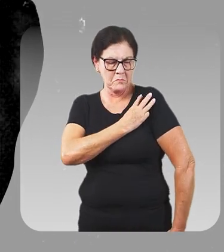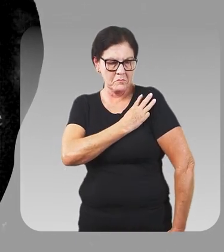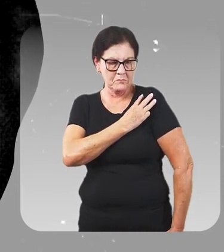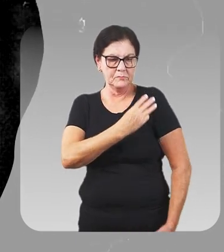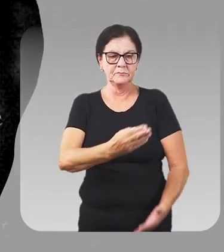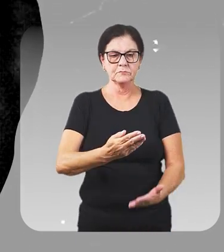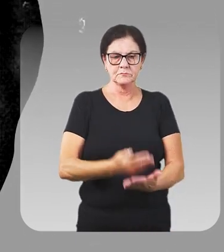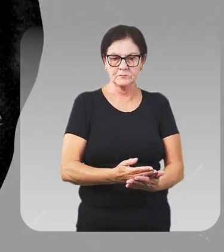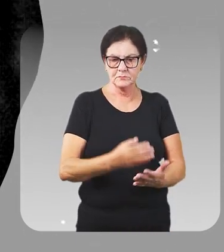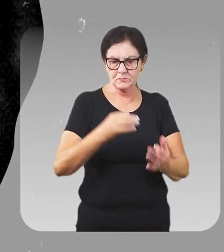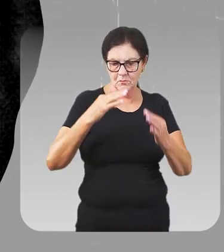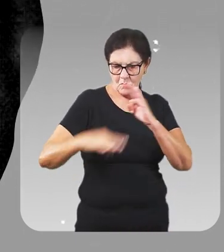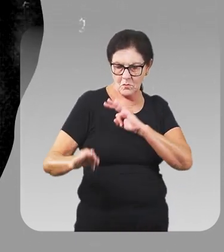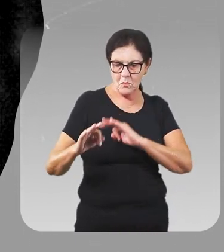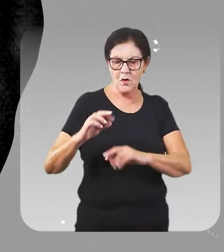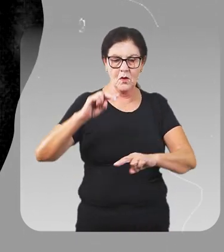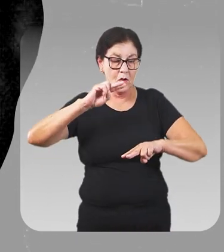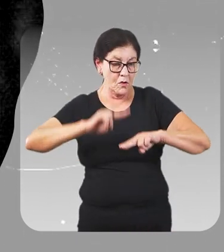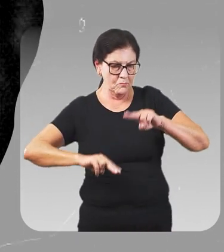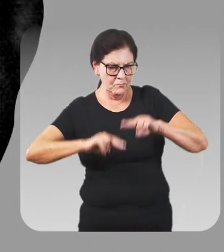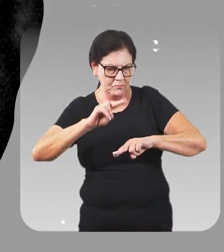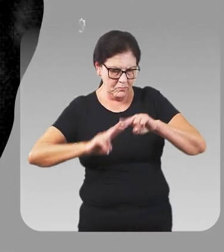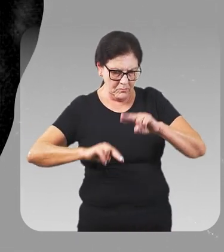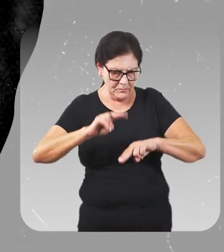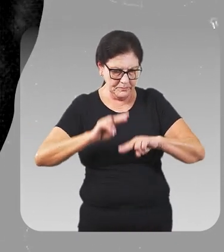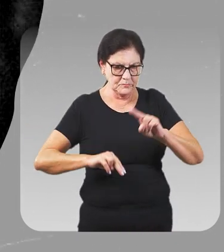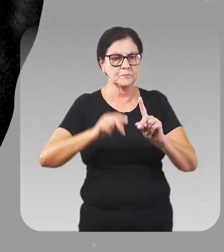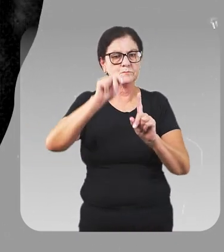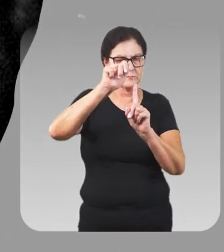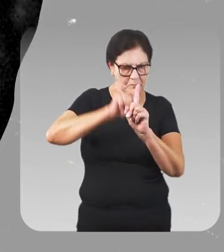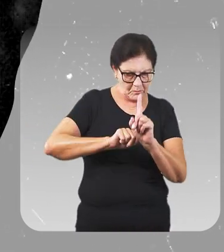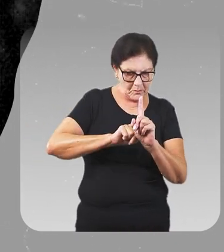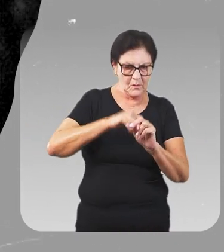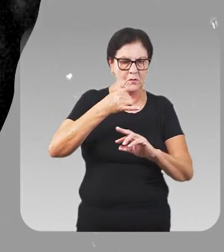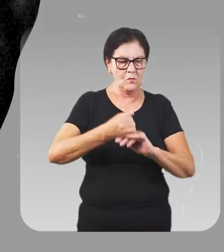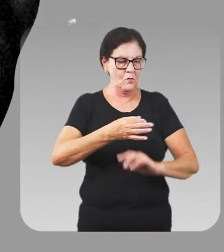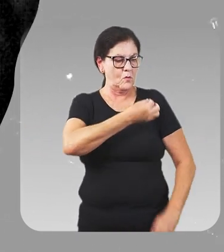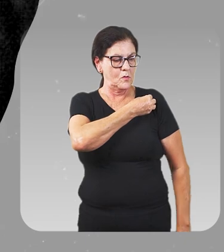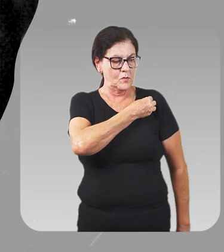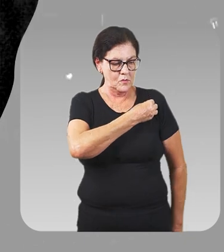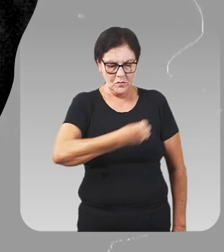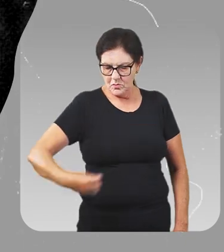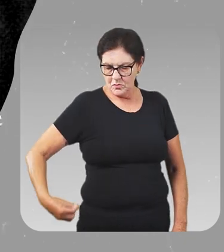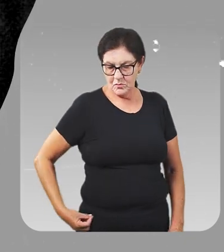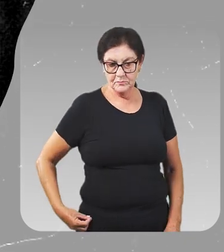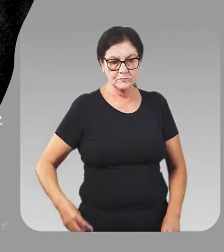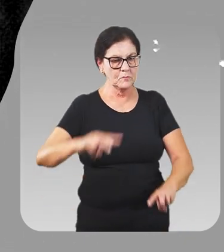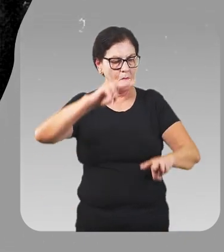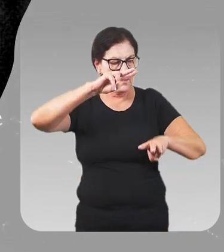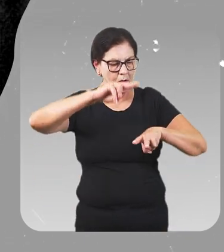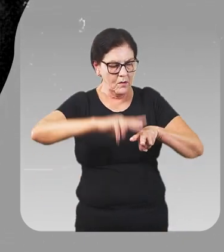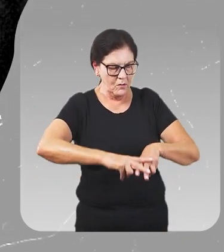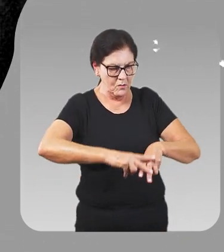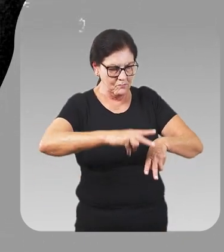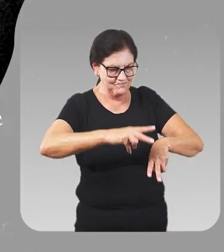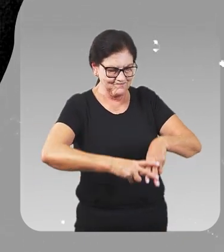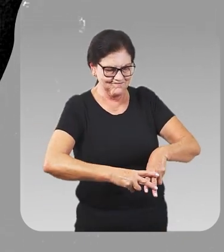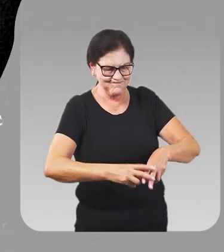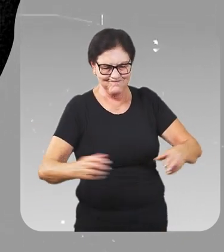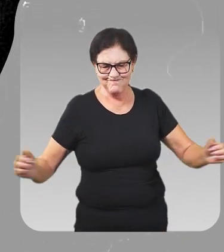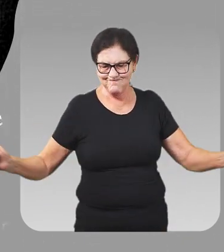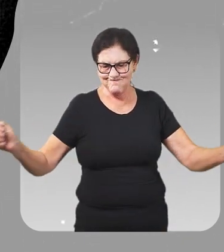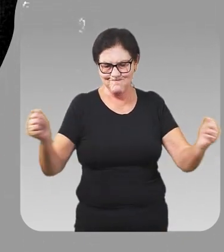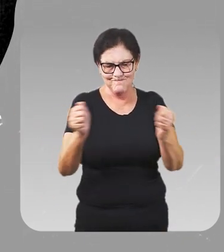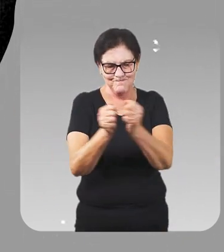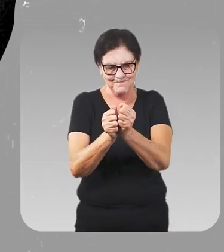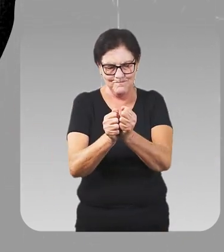ponto de ruptura em junho de 1922, quando Hermes da Fonseca foi preso e o clube militar foi fechado